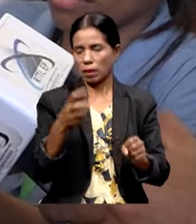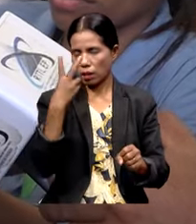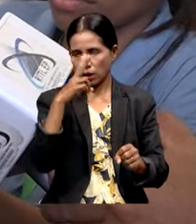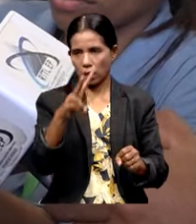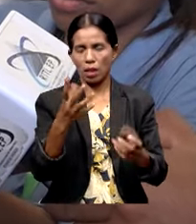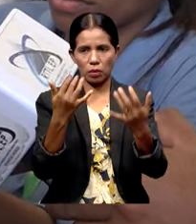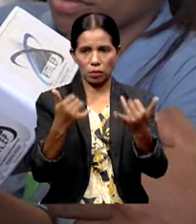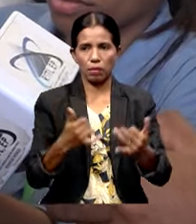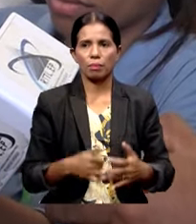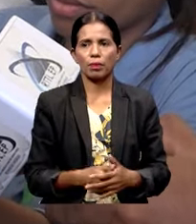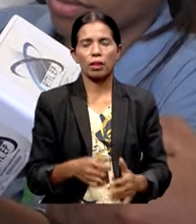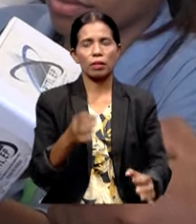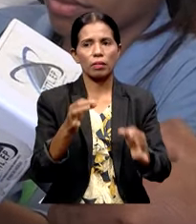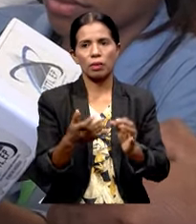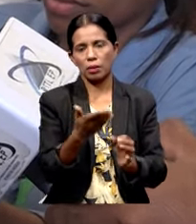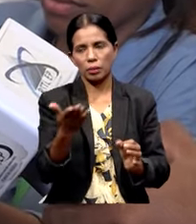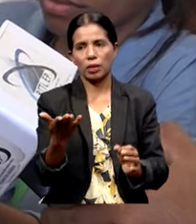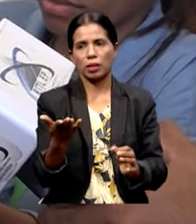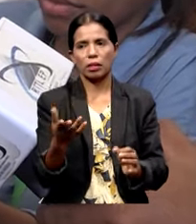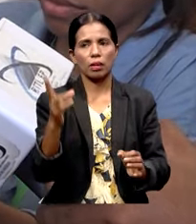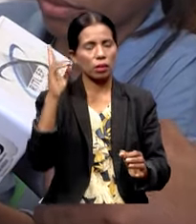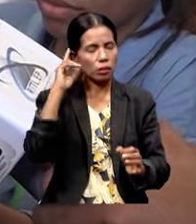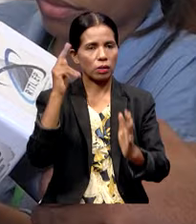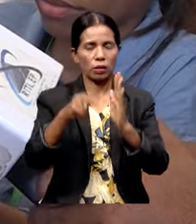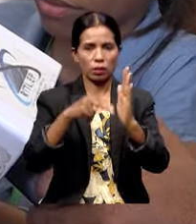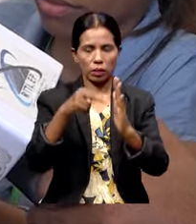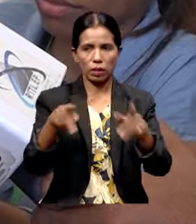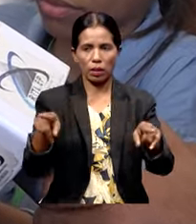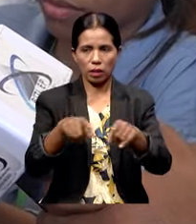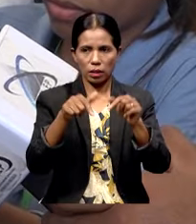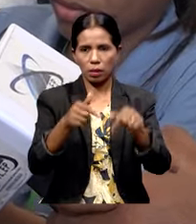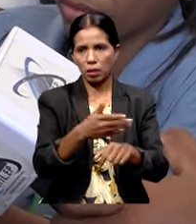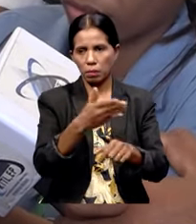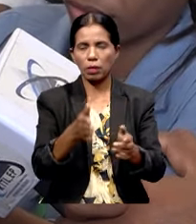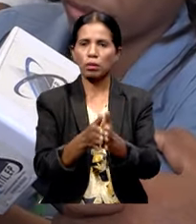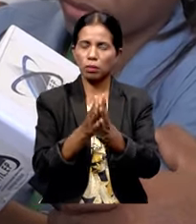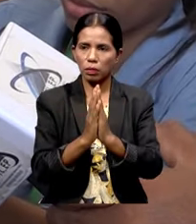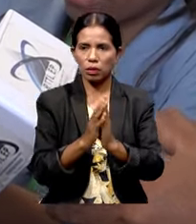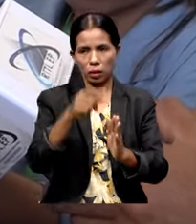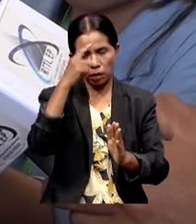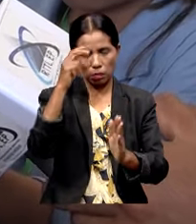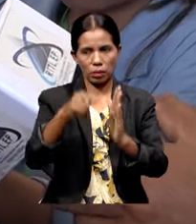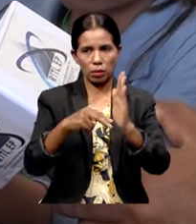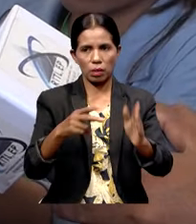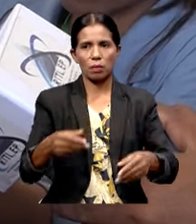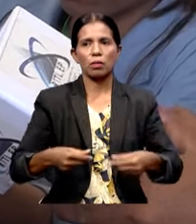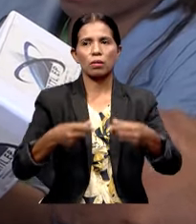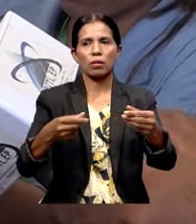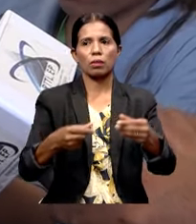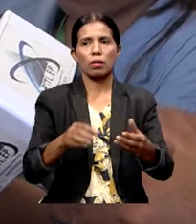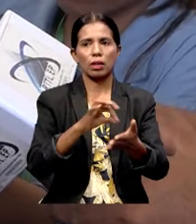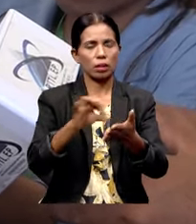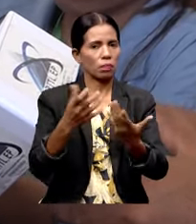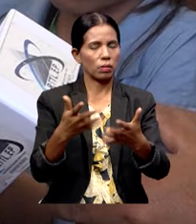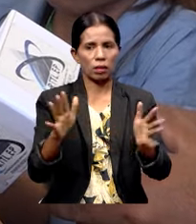Agora quando itu bawa sira quando rona notisi sira ne itu buti husu tam notisi sira ne emer for notisi itu bawa sira asinatura mas